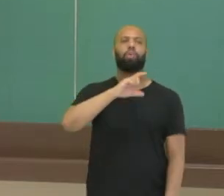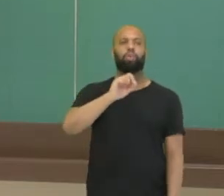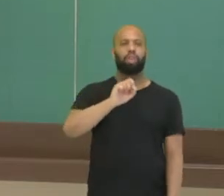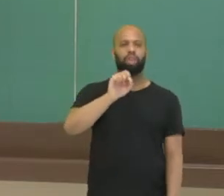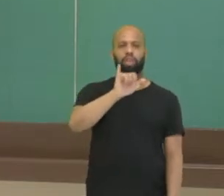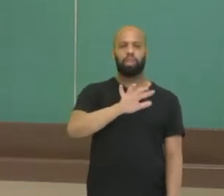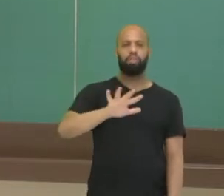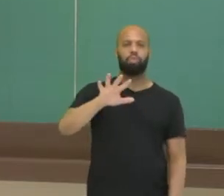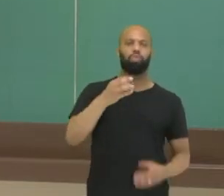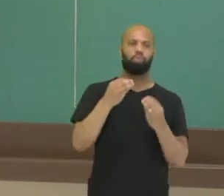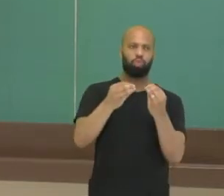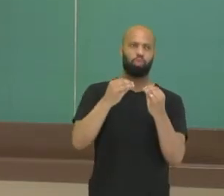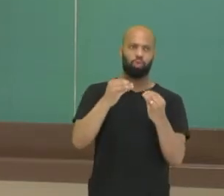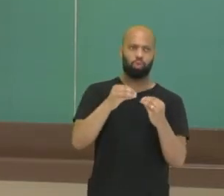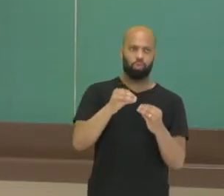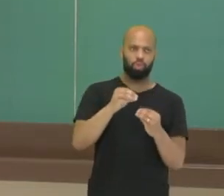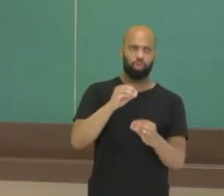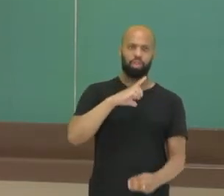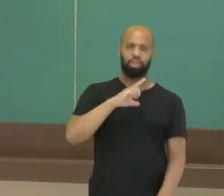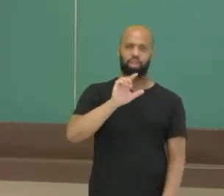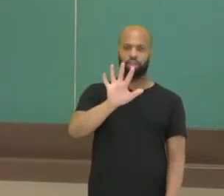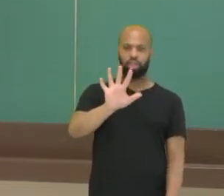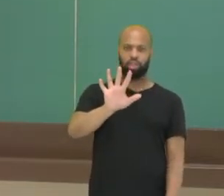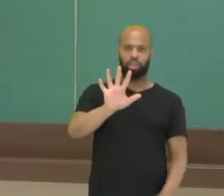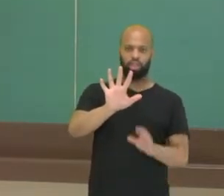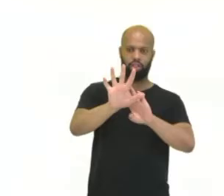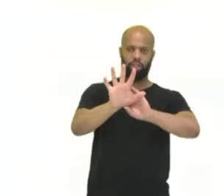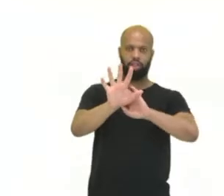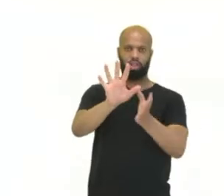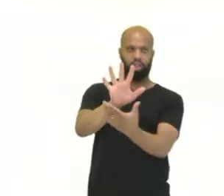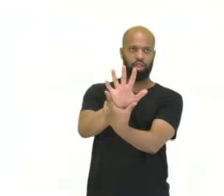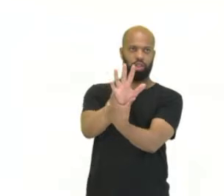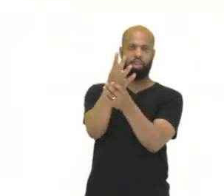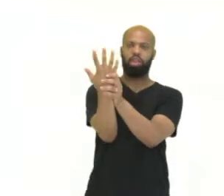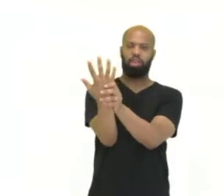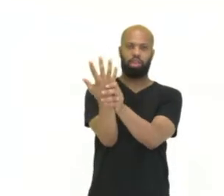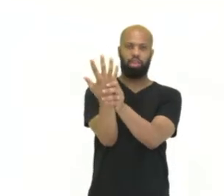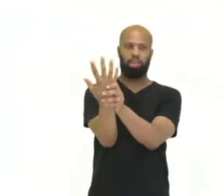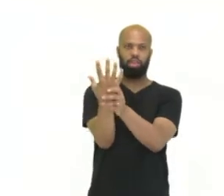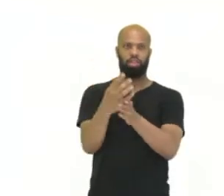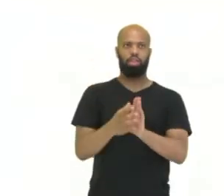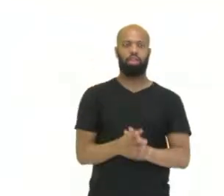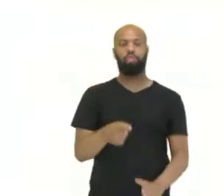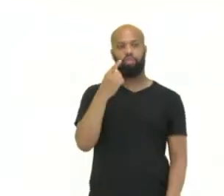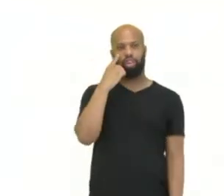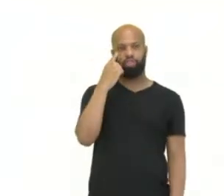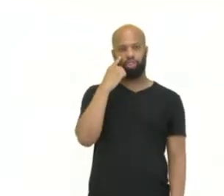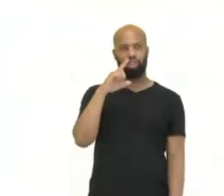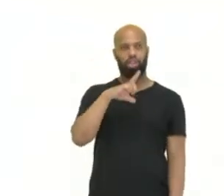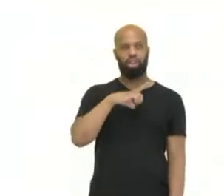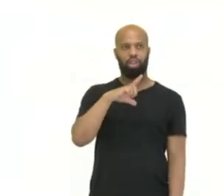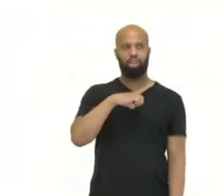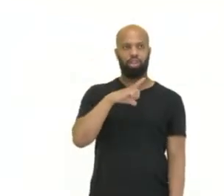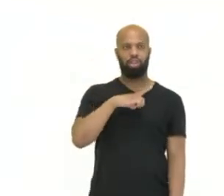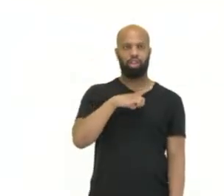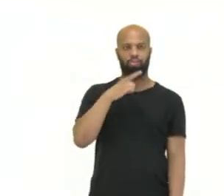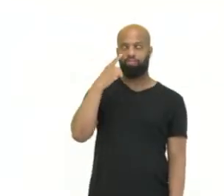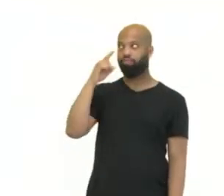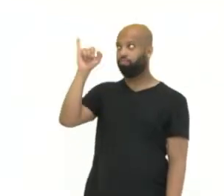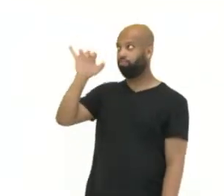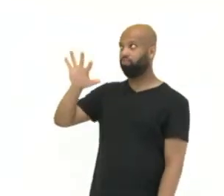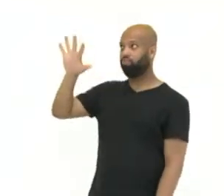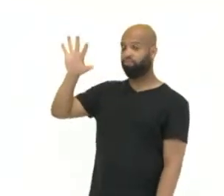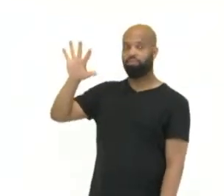é rotacionada, ou seja, a figura é rodada. Olha para essa figura aqui, esse U verdinho. Ele foi rodado 90